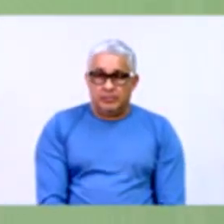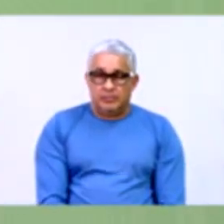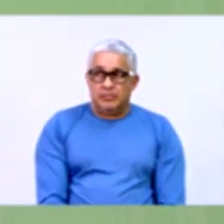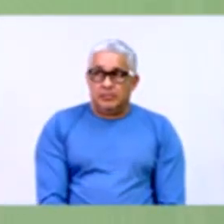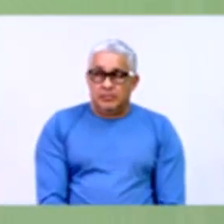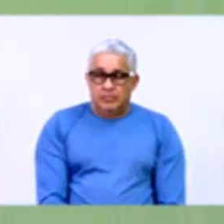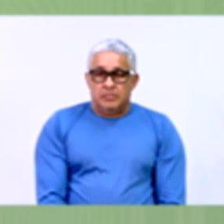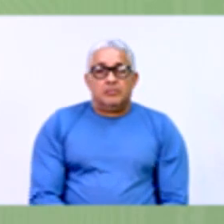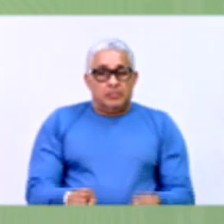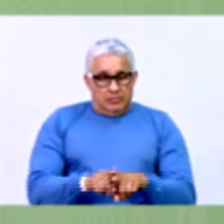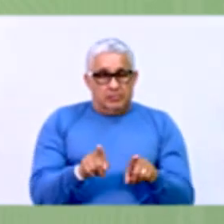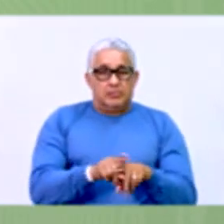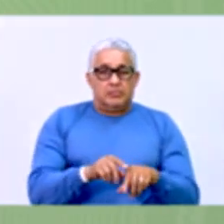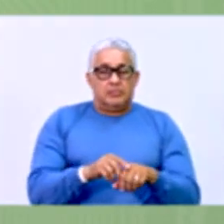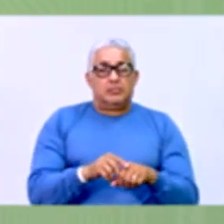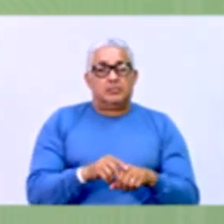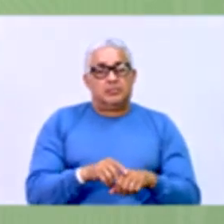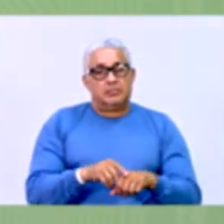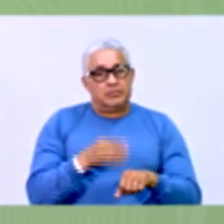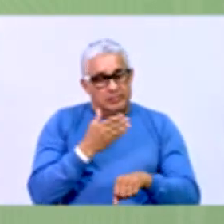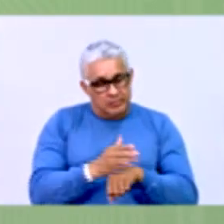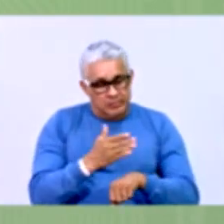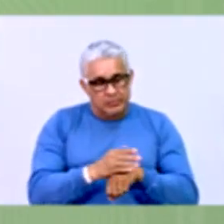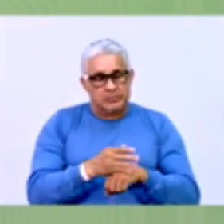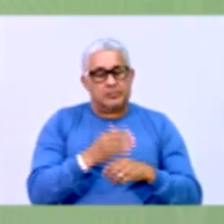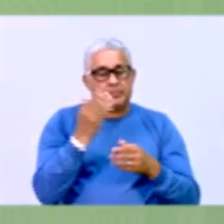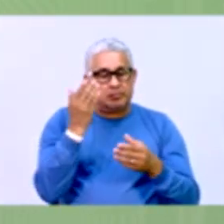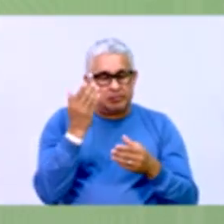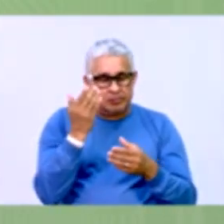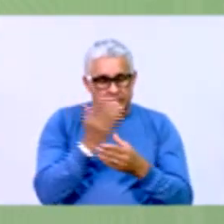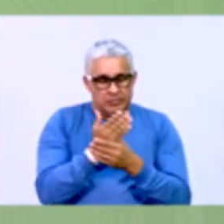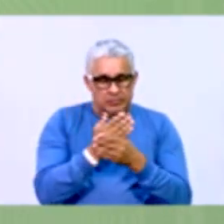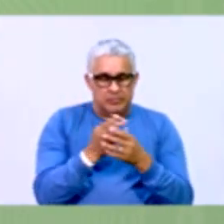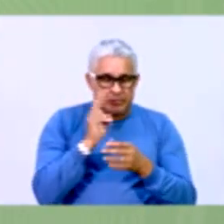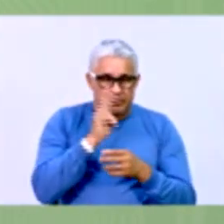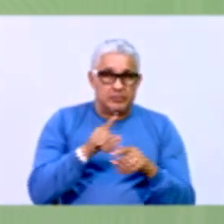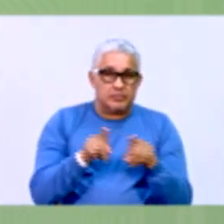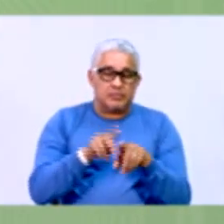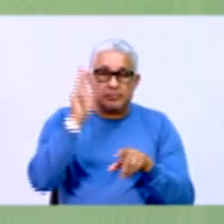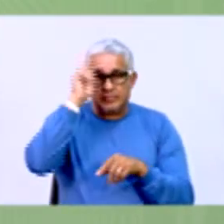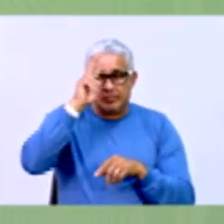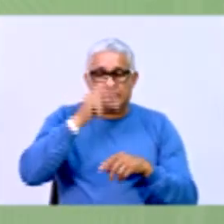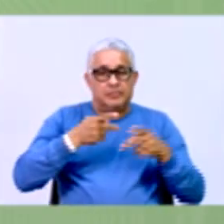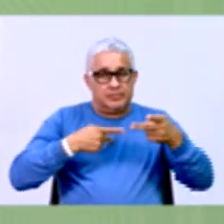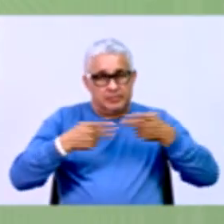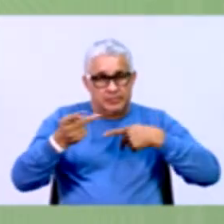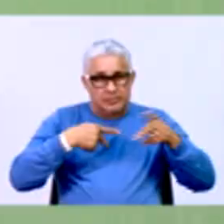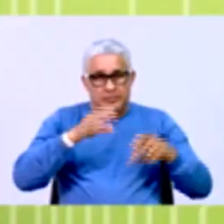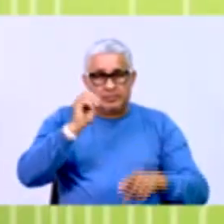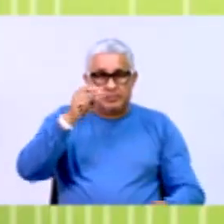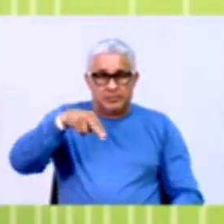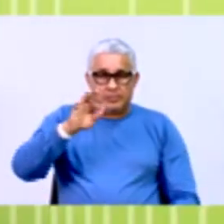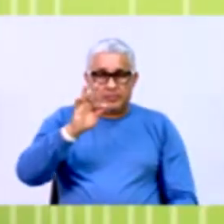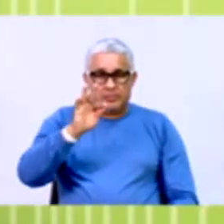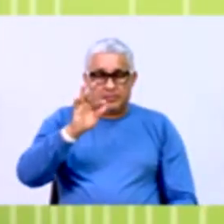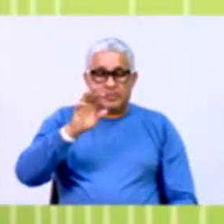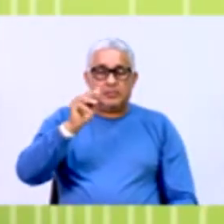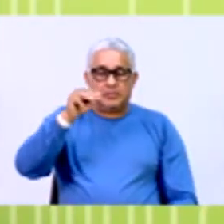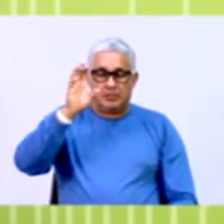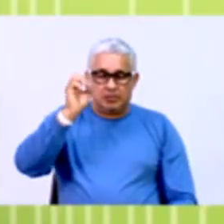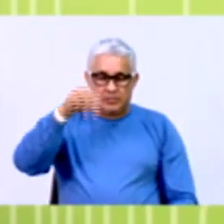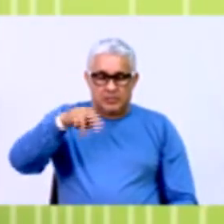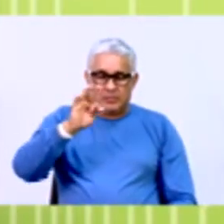demais tarefas, os demais processos que a gente viu, vamos lembrar lá dos planos de contingência, planos de